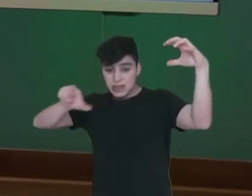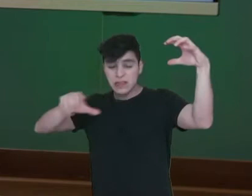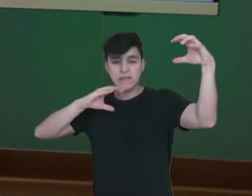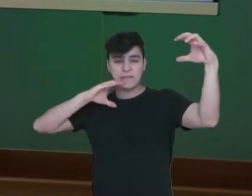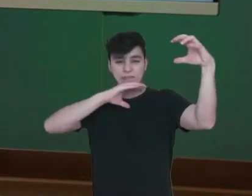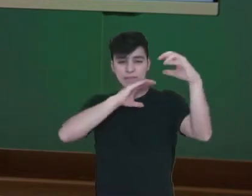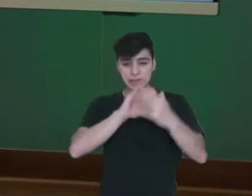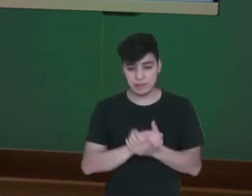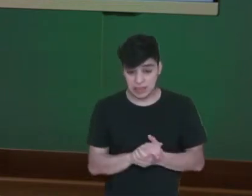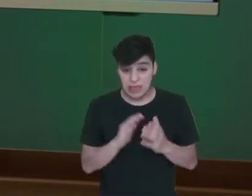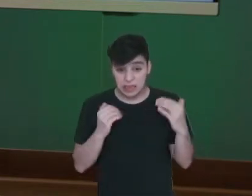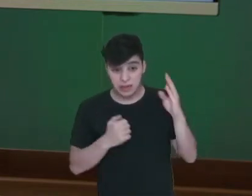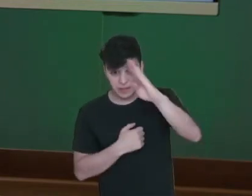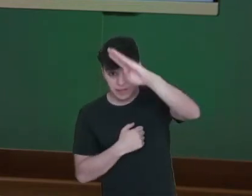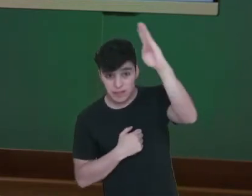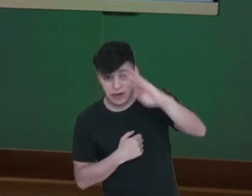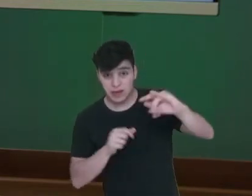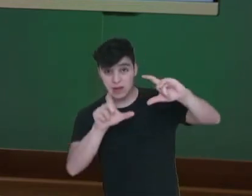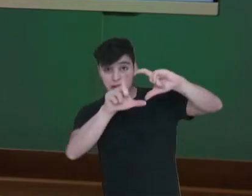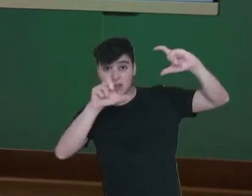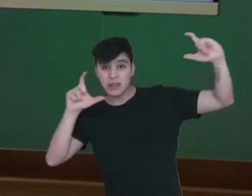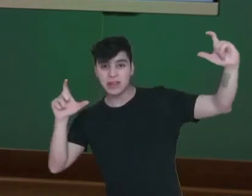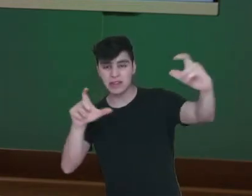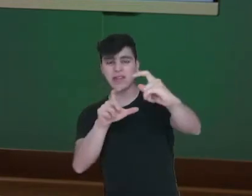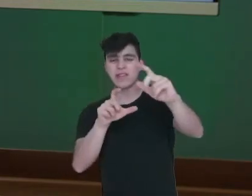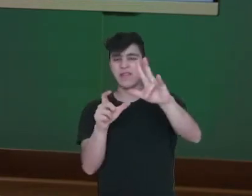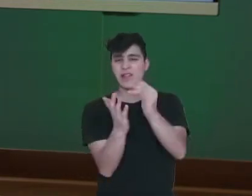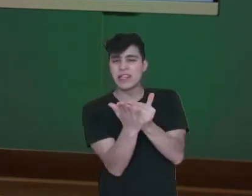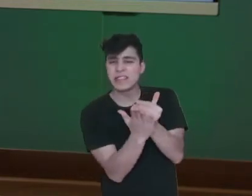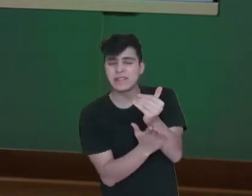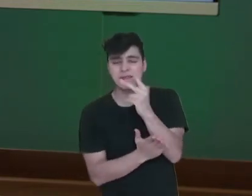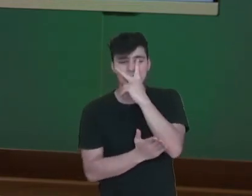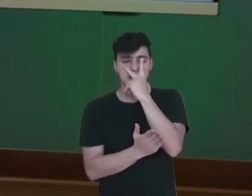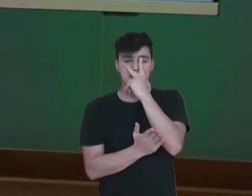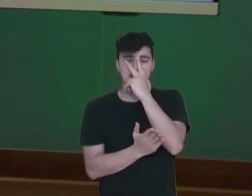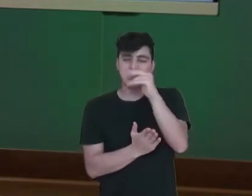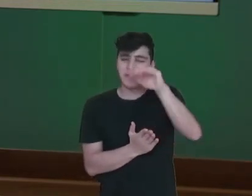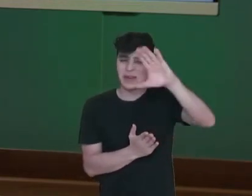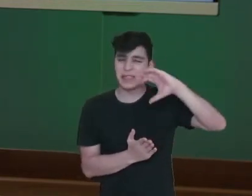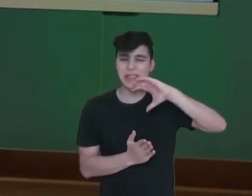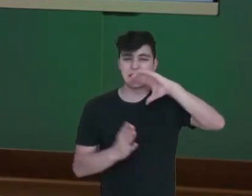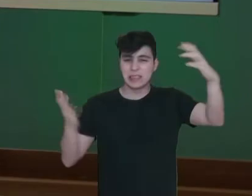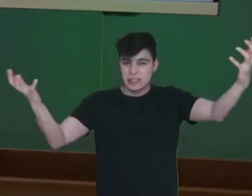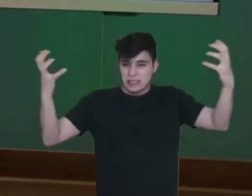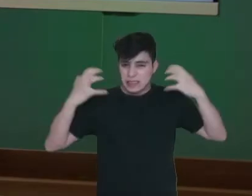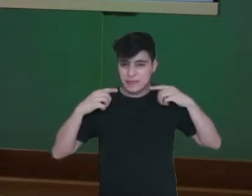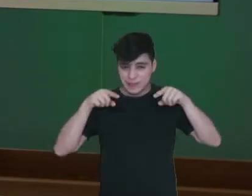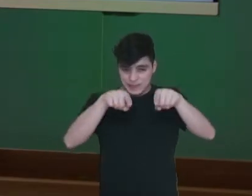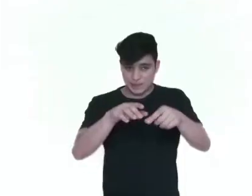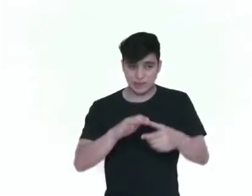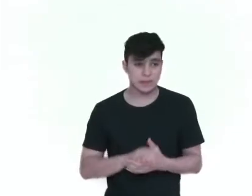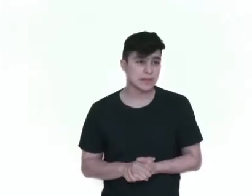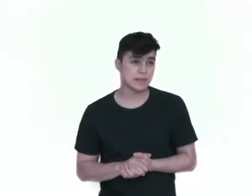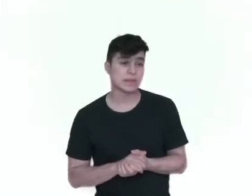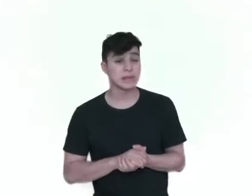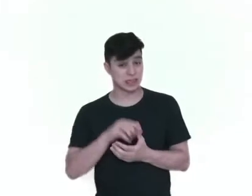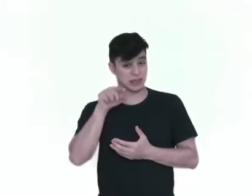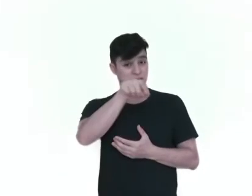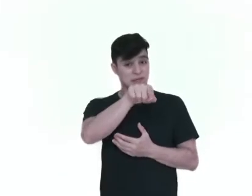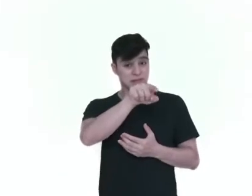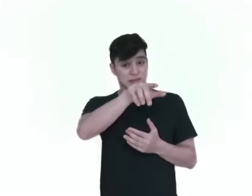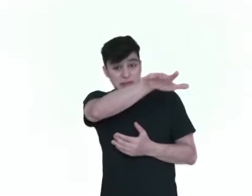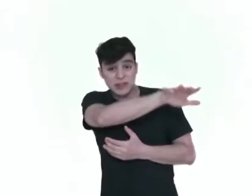Brasil nesta parte do planeta, a gente vai ter ali uma região de clima quente, né? Responsável pela